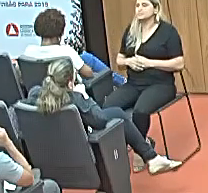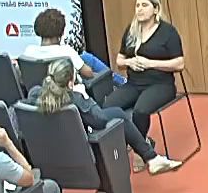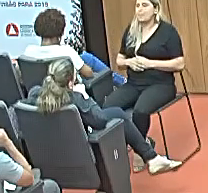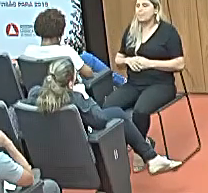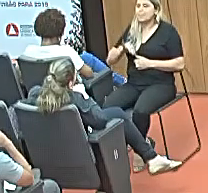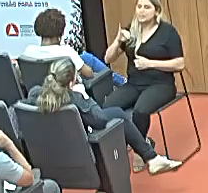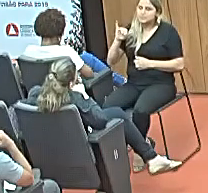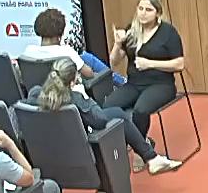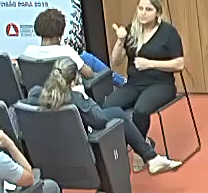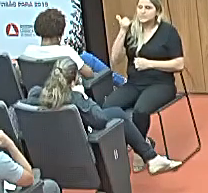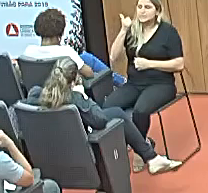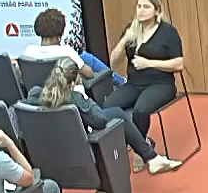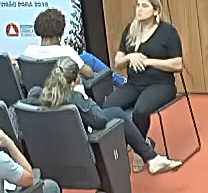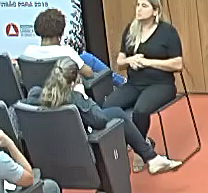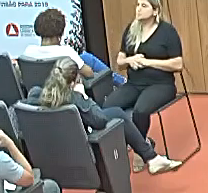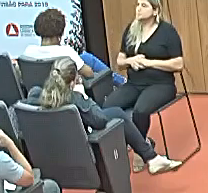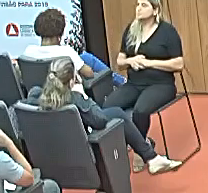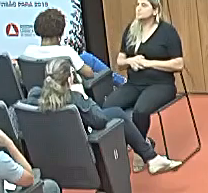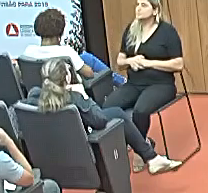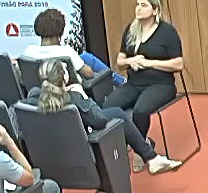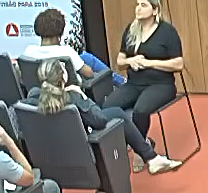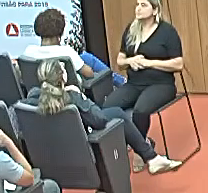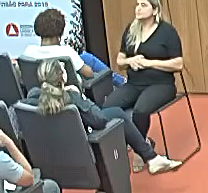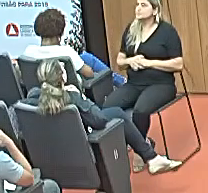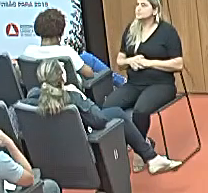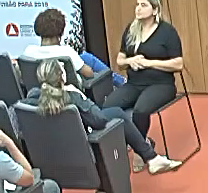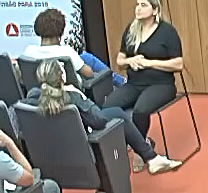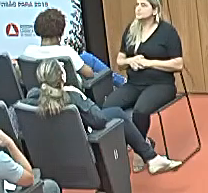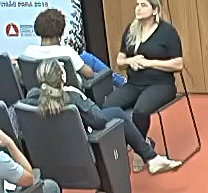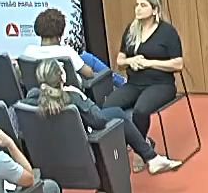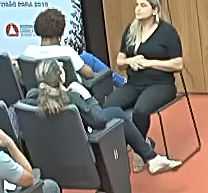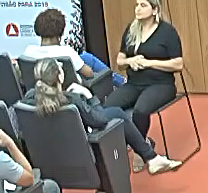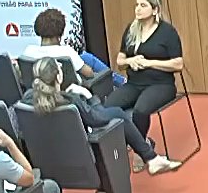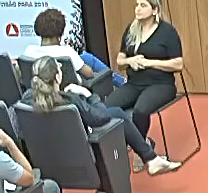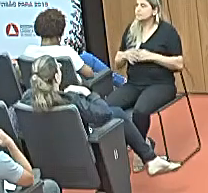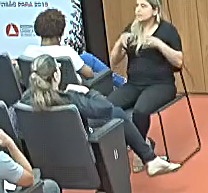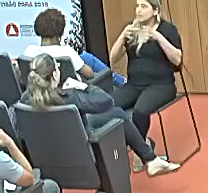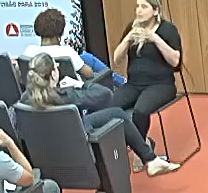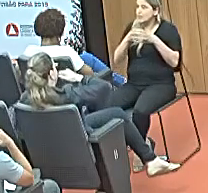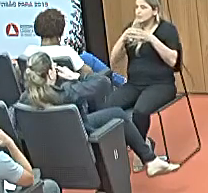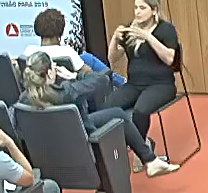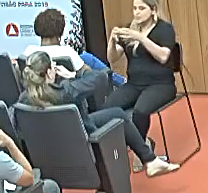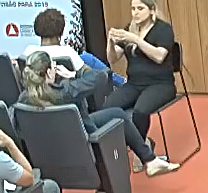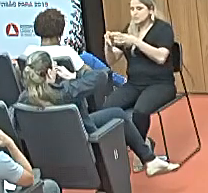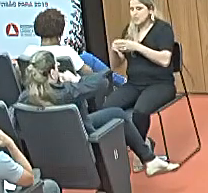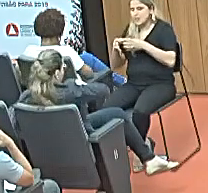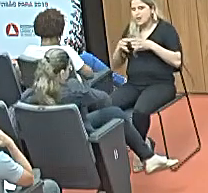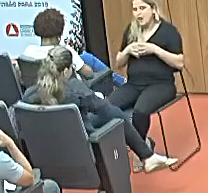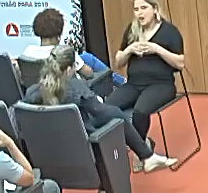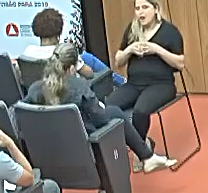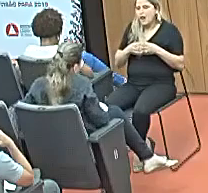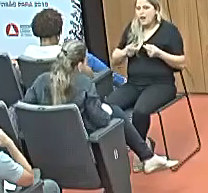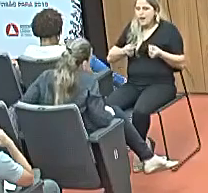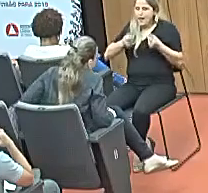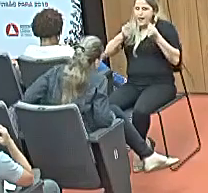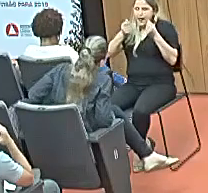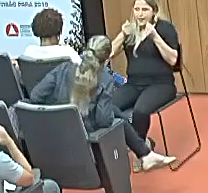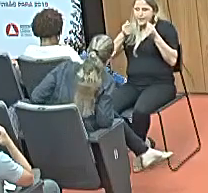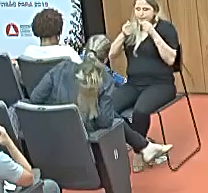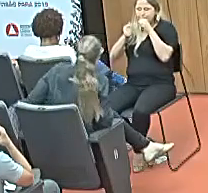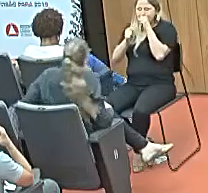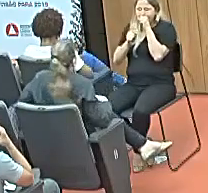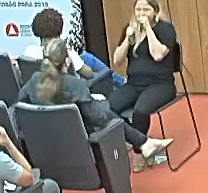proveitosa os subgrupos né de interesse foram recursos hídricos e regularização